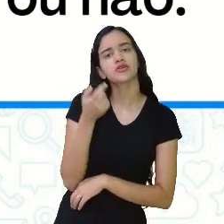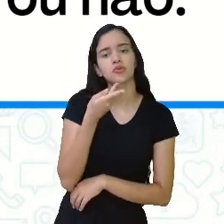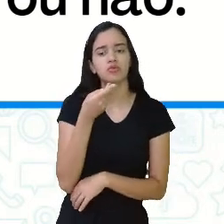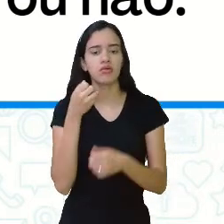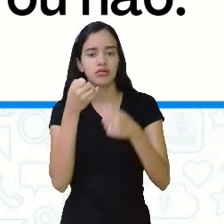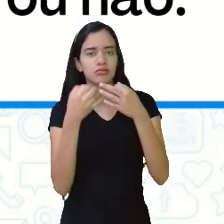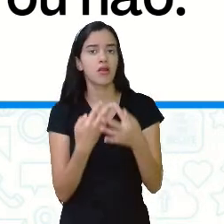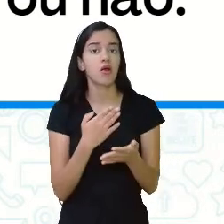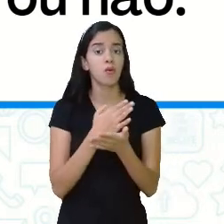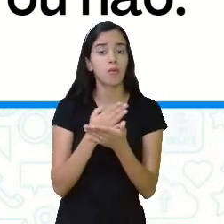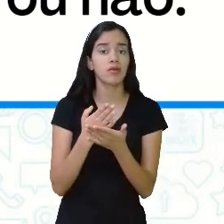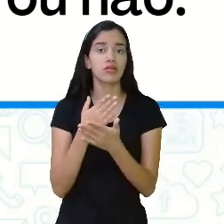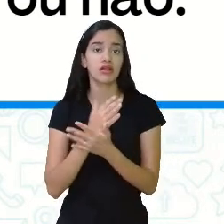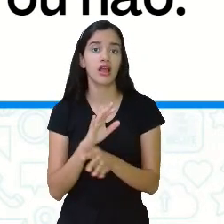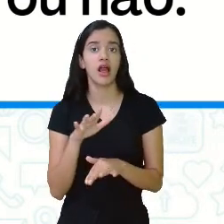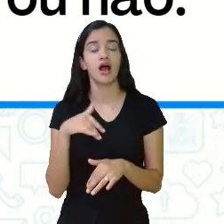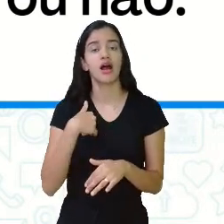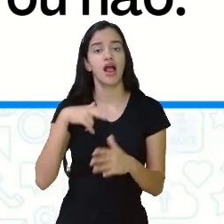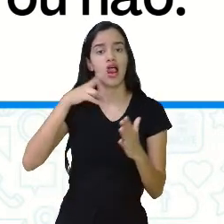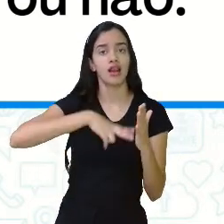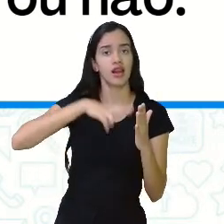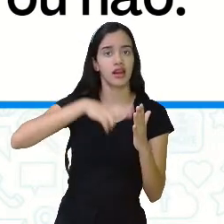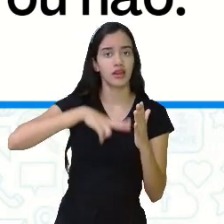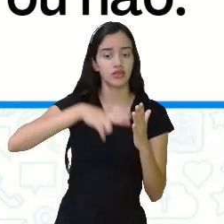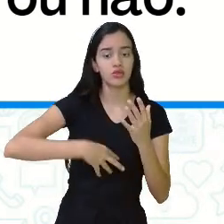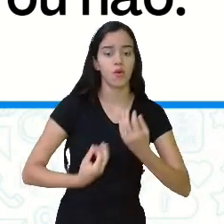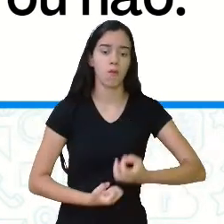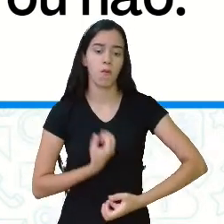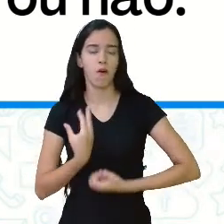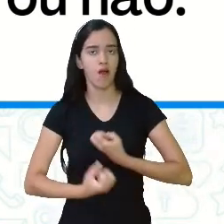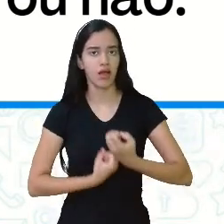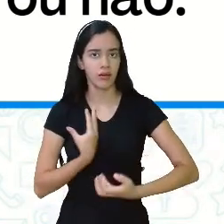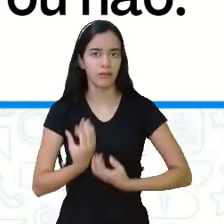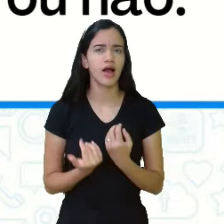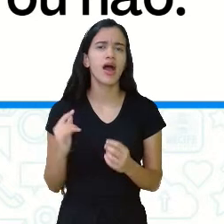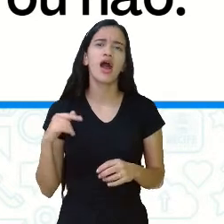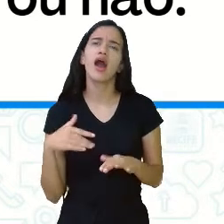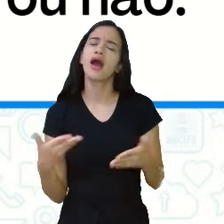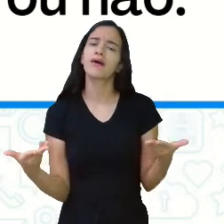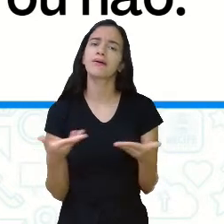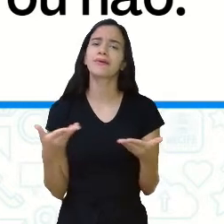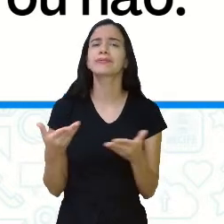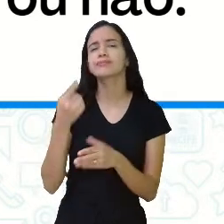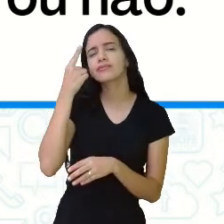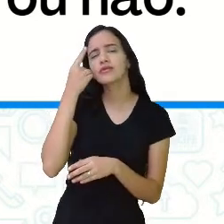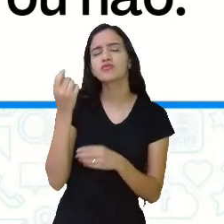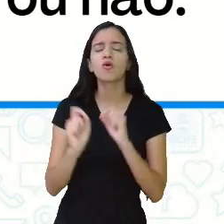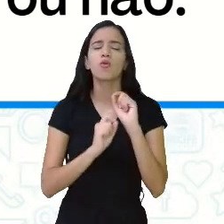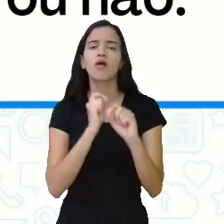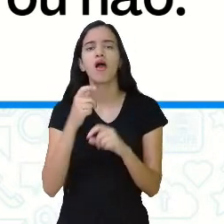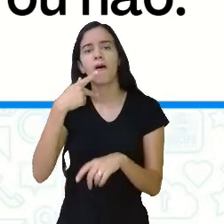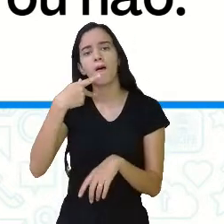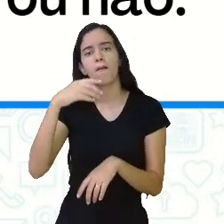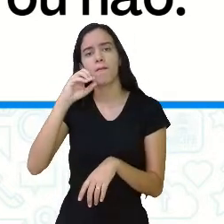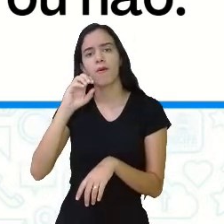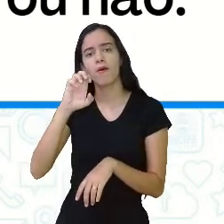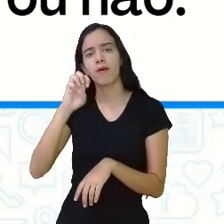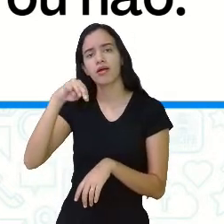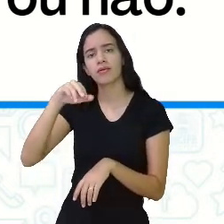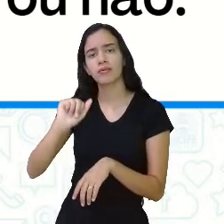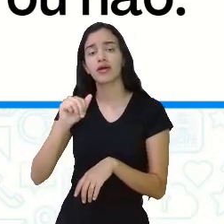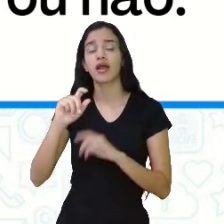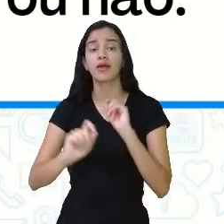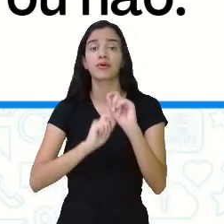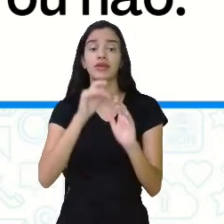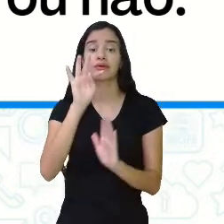falei, comecei a leitura do poema da Cecília Meirelles. Vamos pensar aqui o que é um poema? Poema é